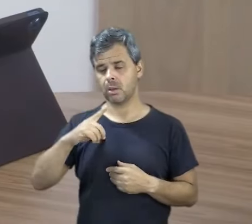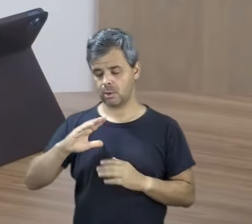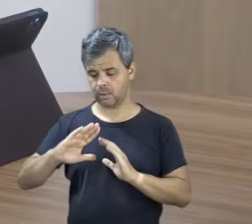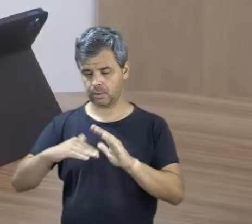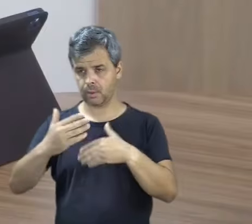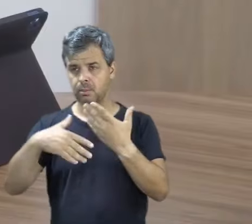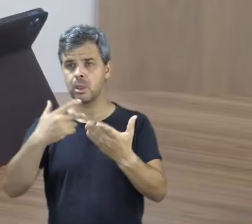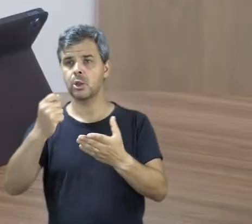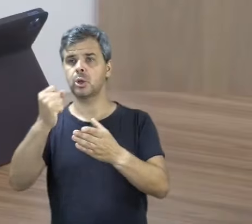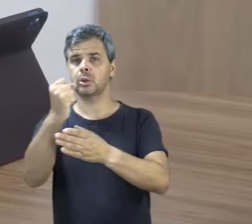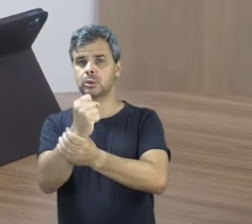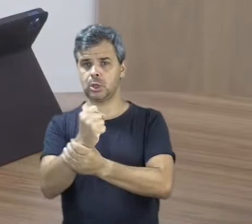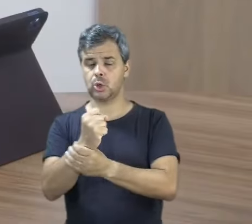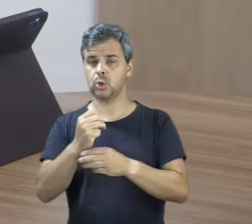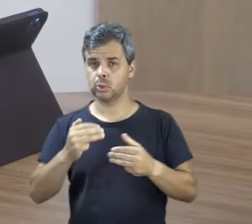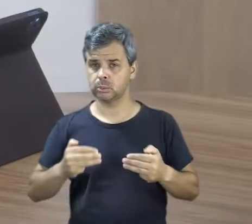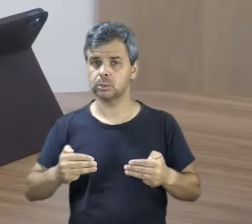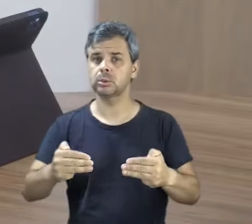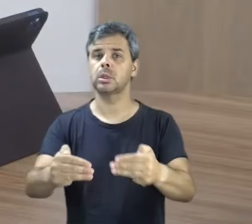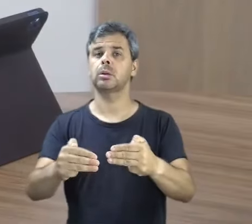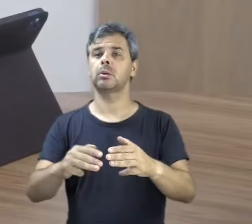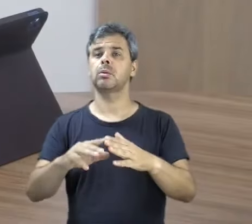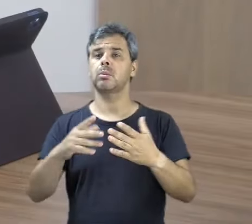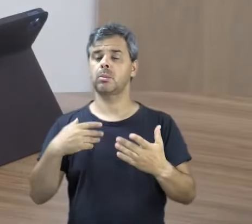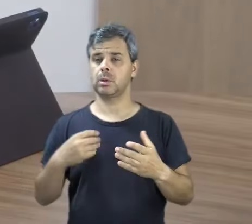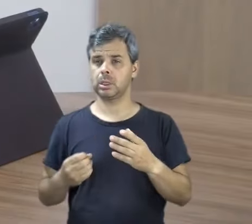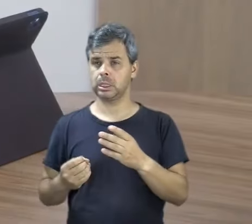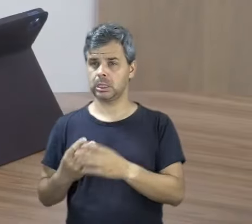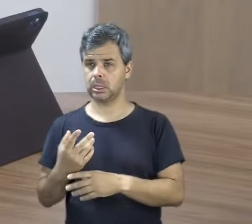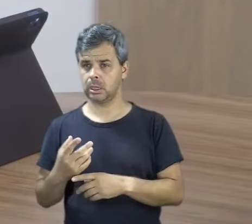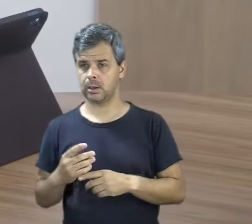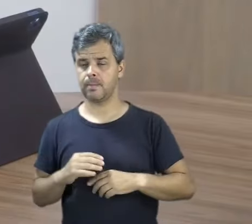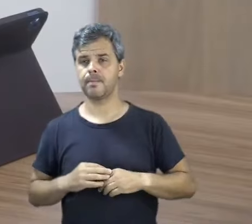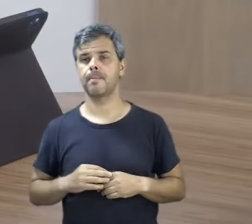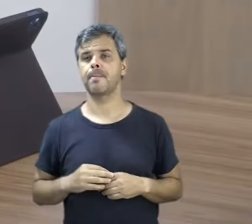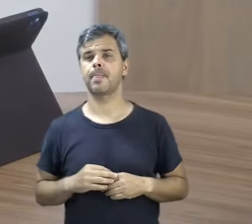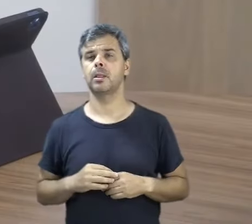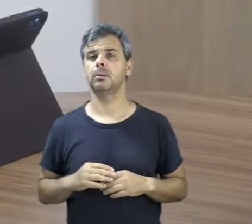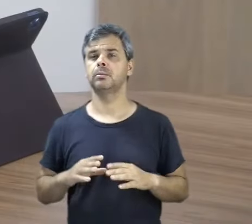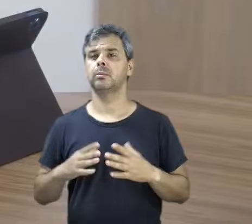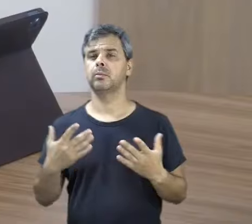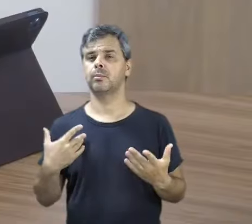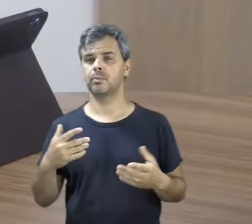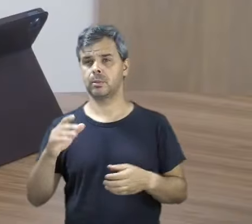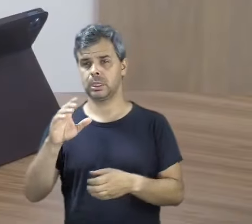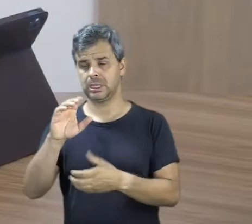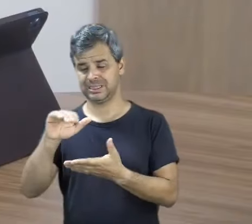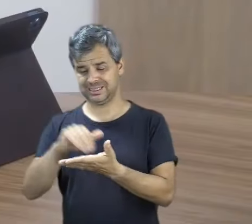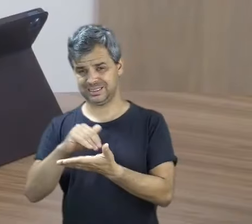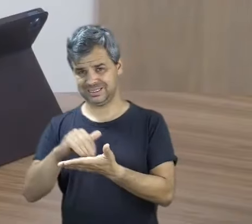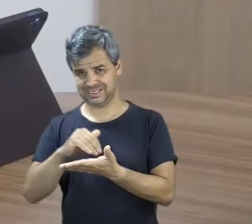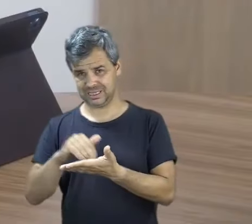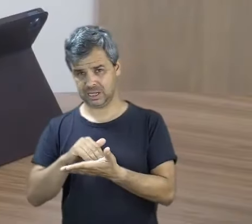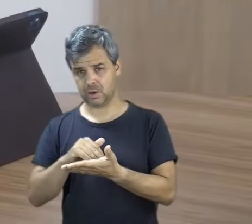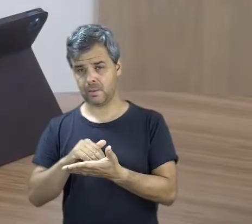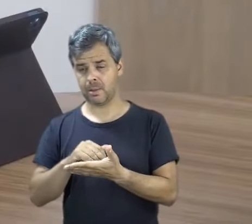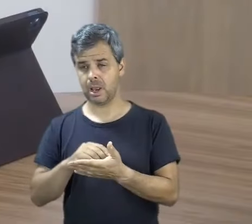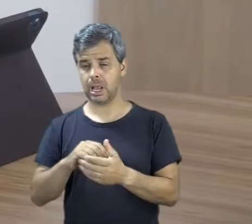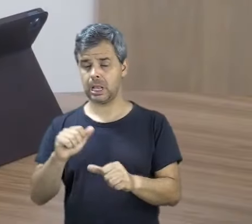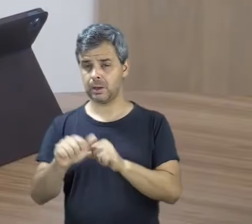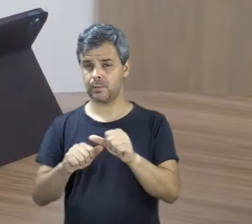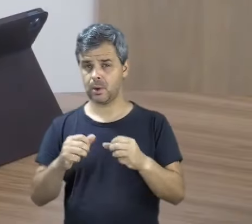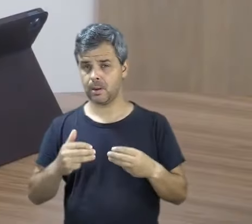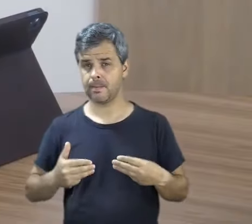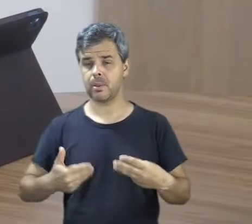avanço na garantia do Ministério, né? Torná-lo, passar um status de secretaria para o Ministério. É